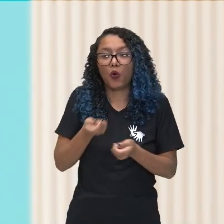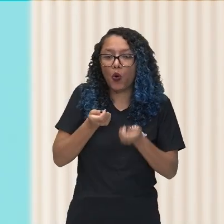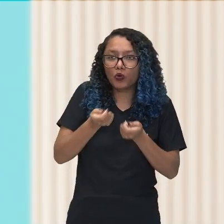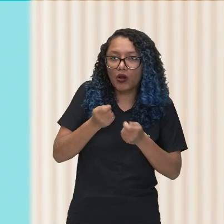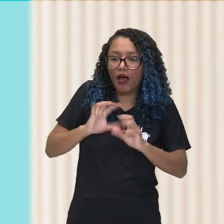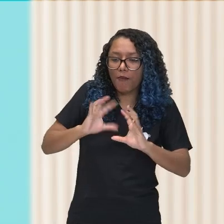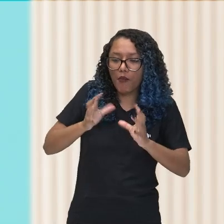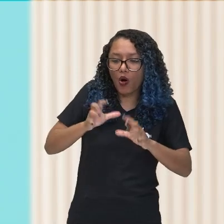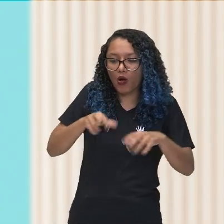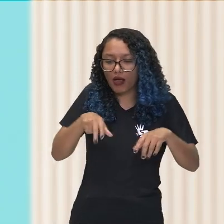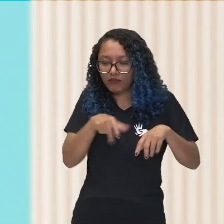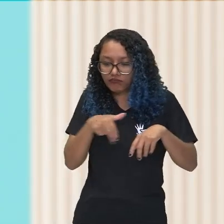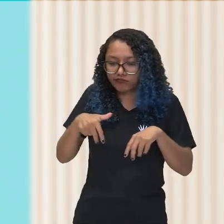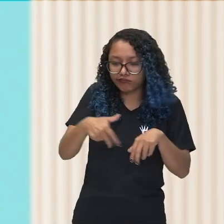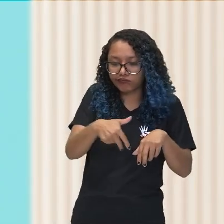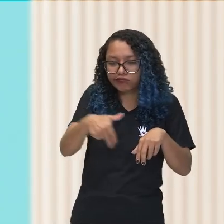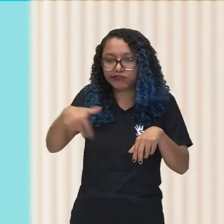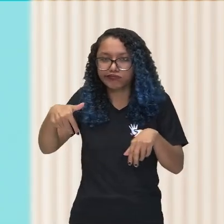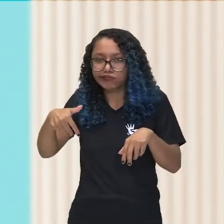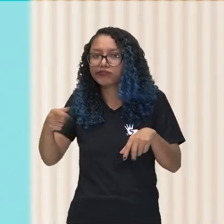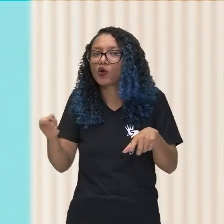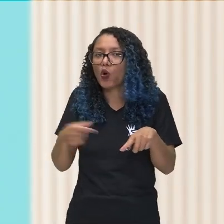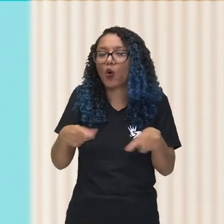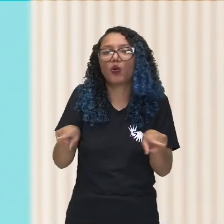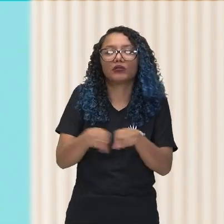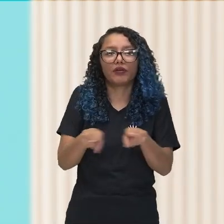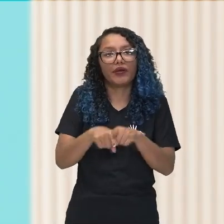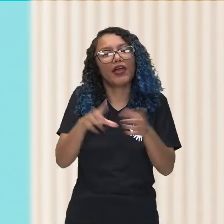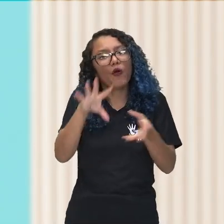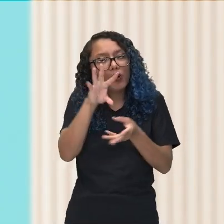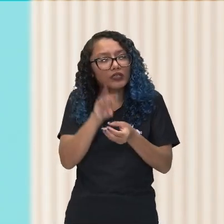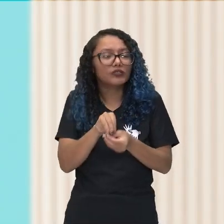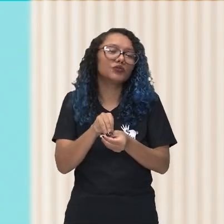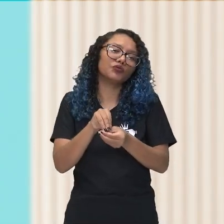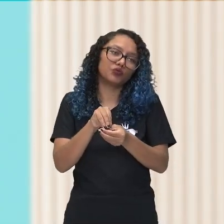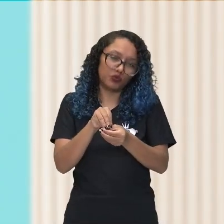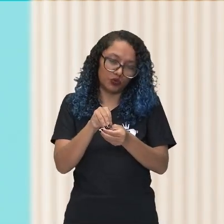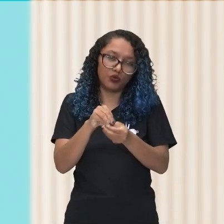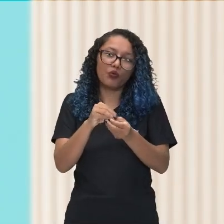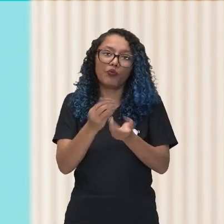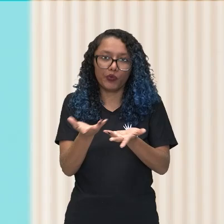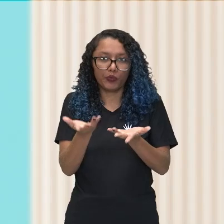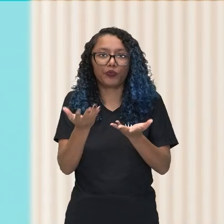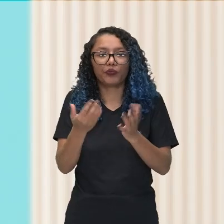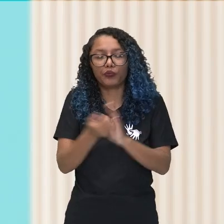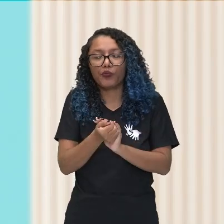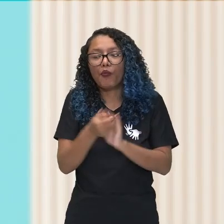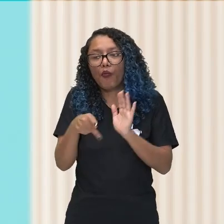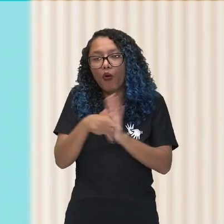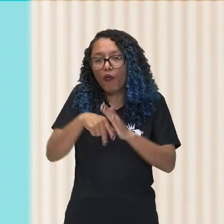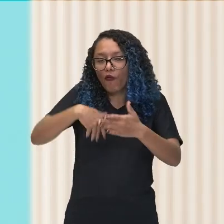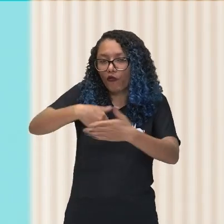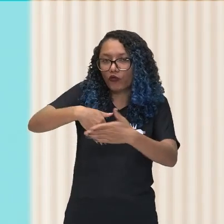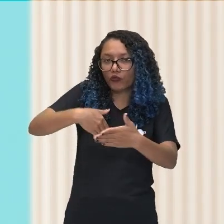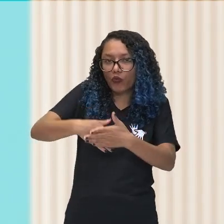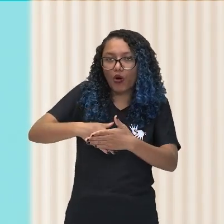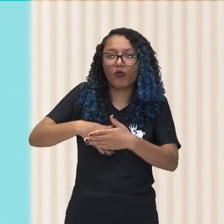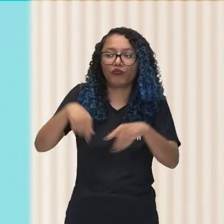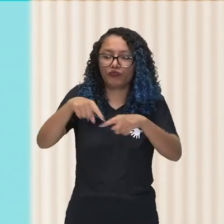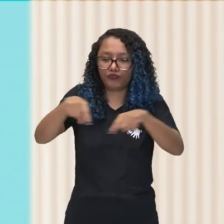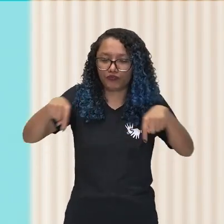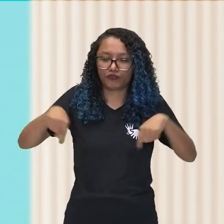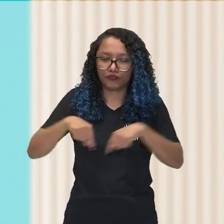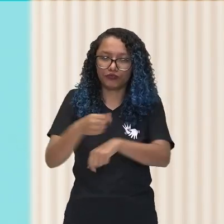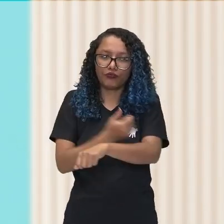certo? Então esses são os resumos básicos do que é o futebol de campo, que é um futebol que deu origem